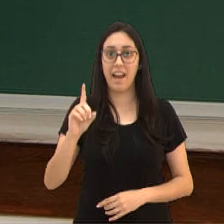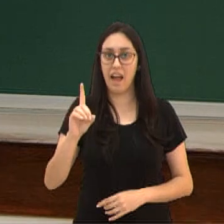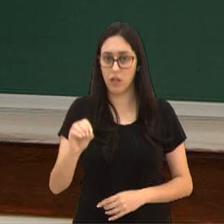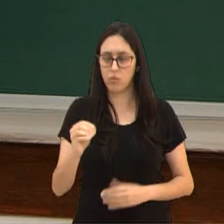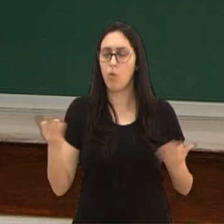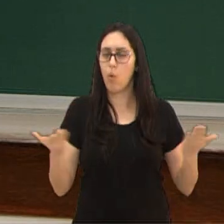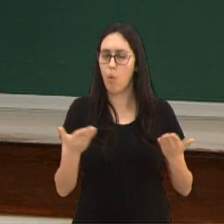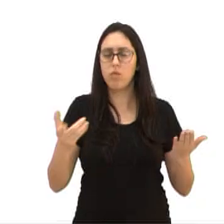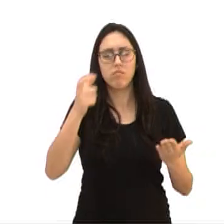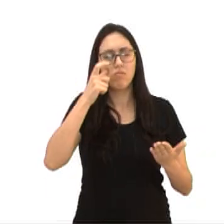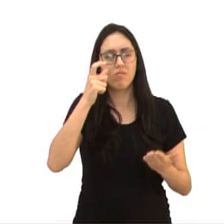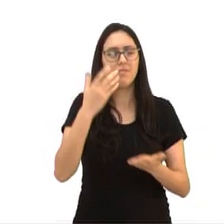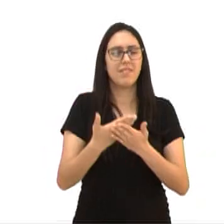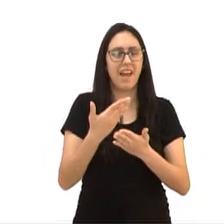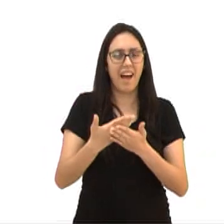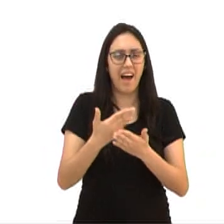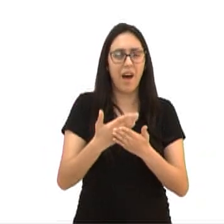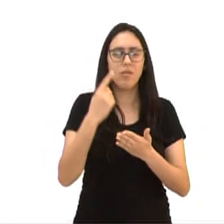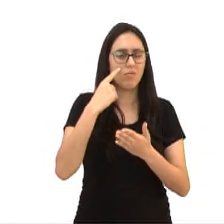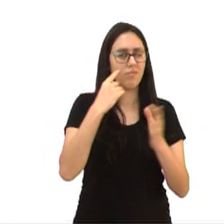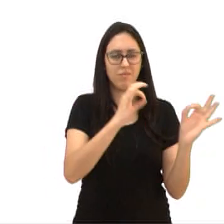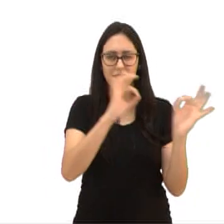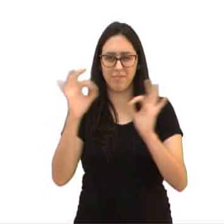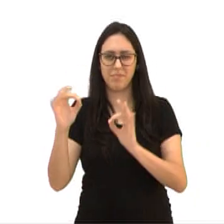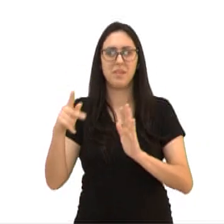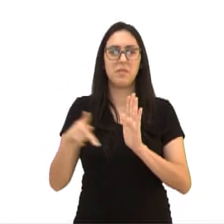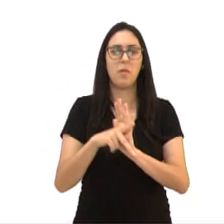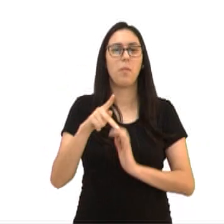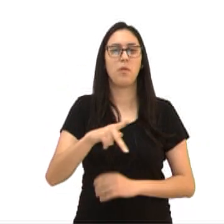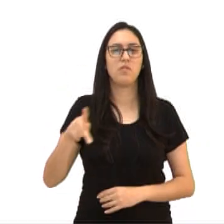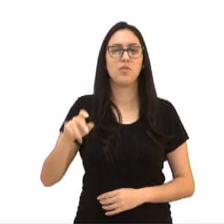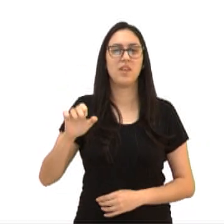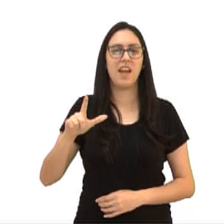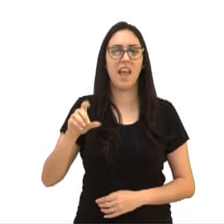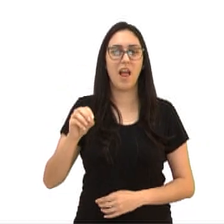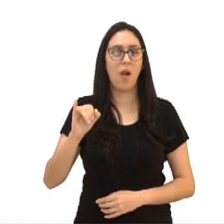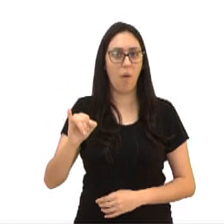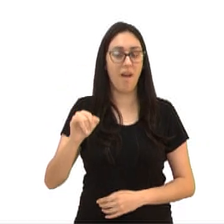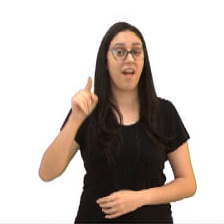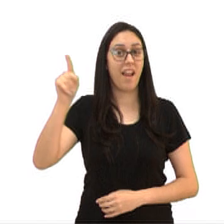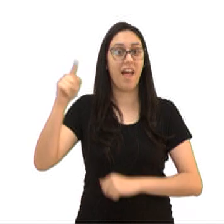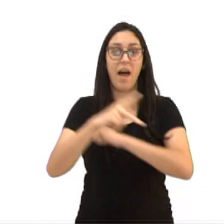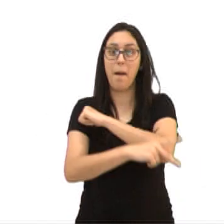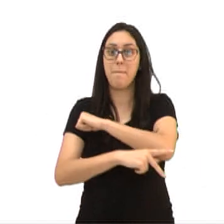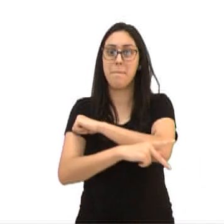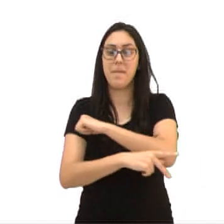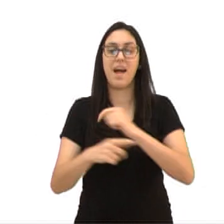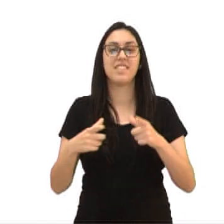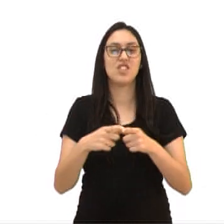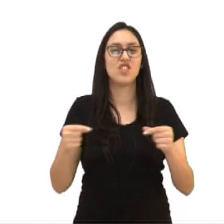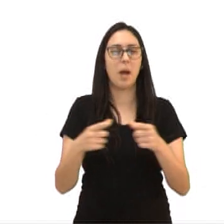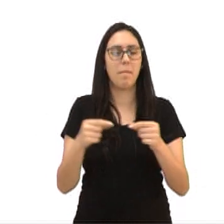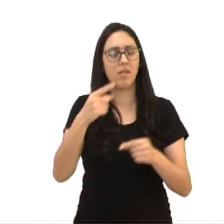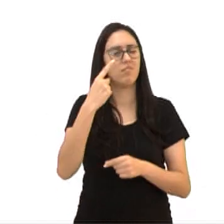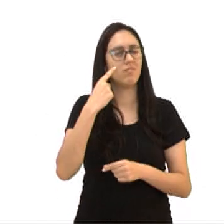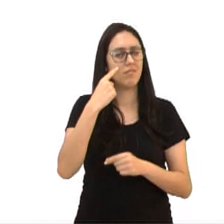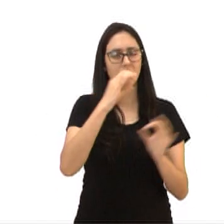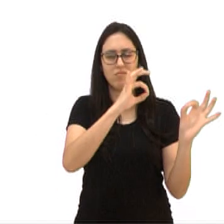aula externa gravada pelo professor Eloy, na Praça do Japão, onde há um templo zen